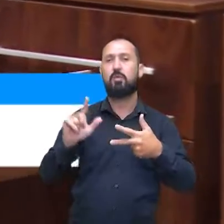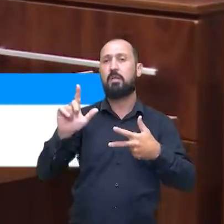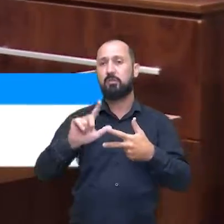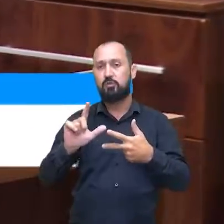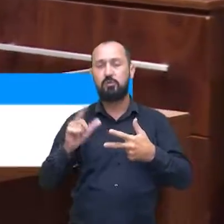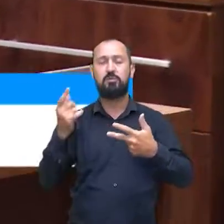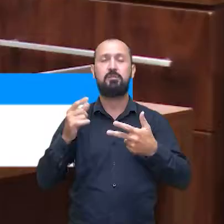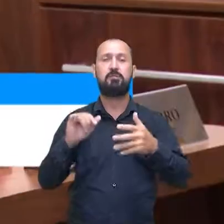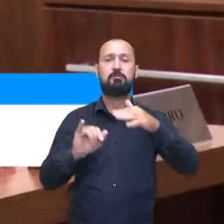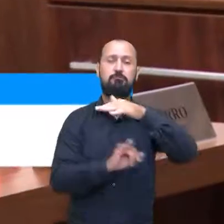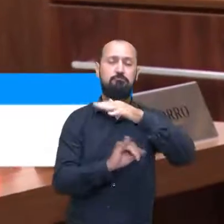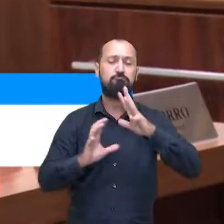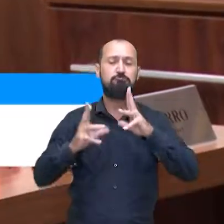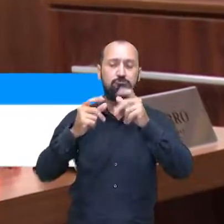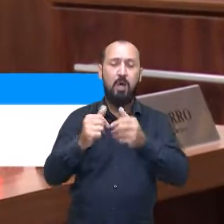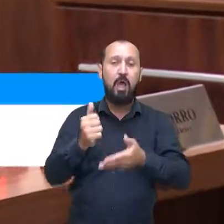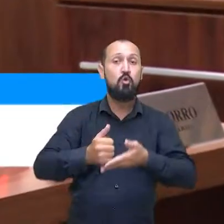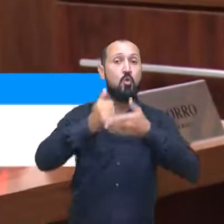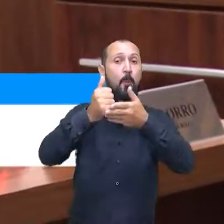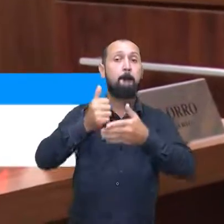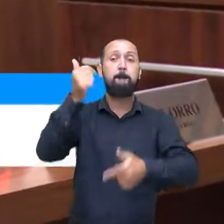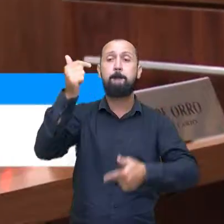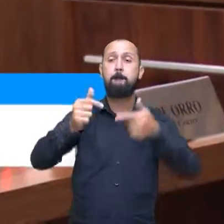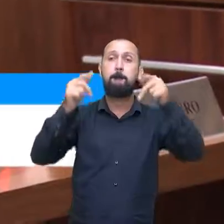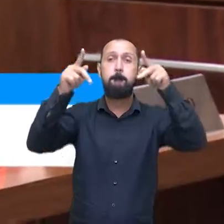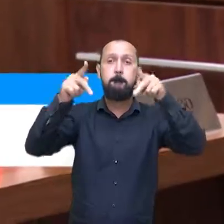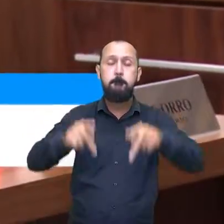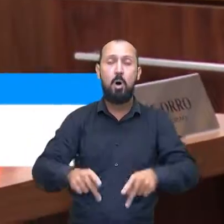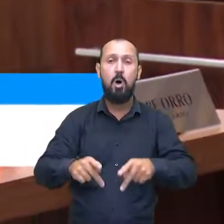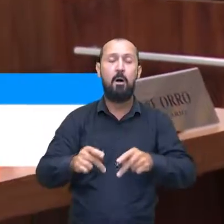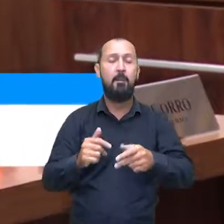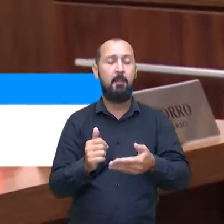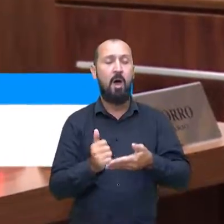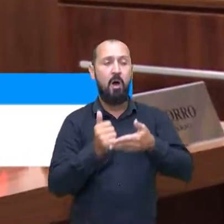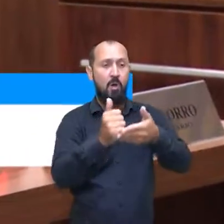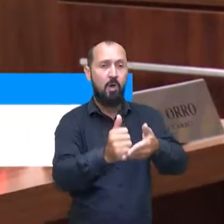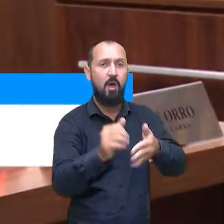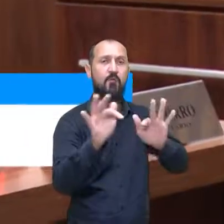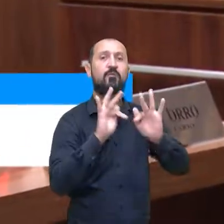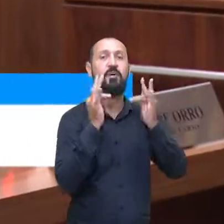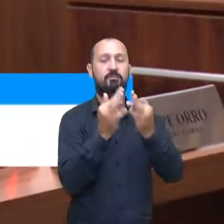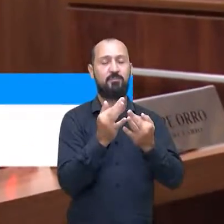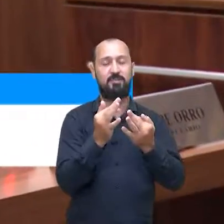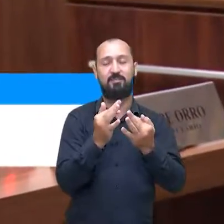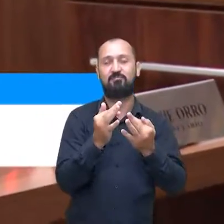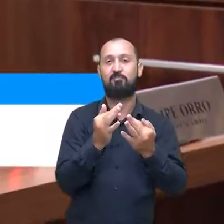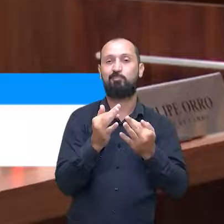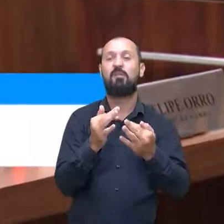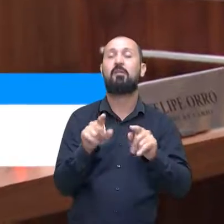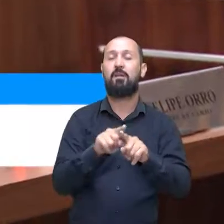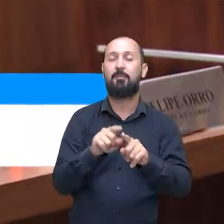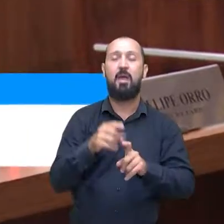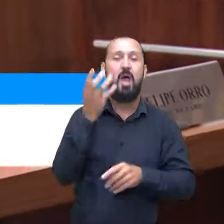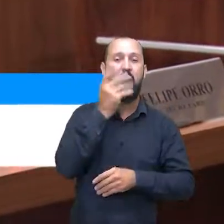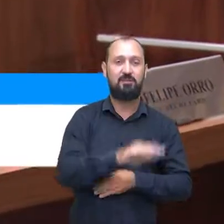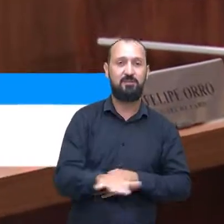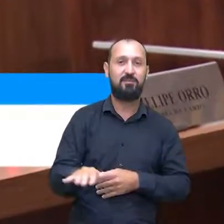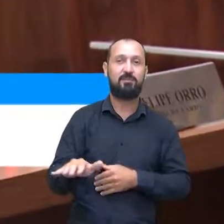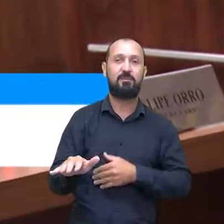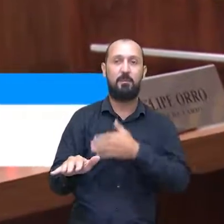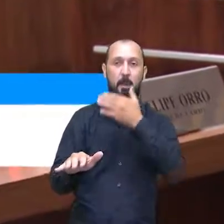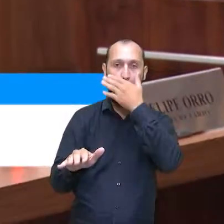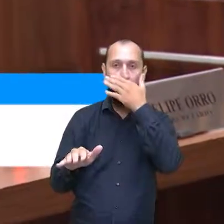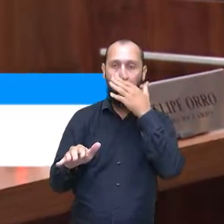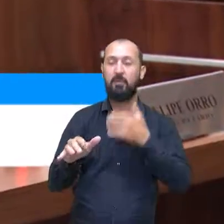e instituições que podem atuar em prol de políticas sociais para auxiliar famílias e, principalmente,